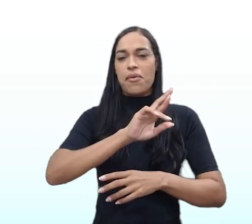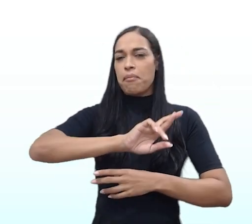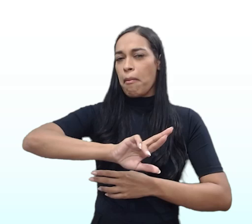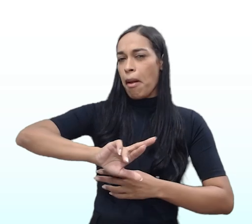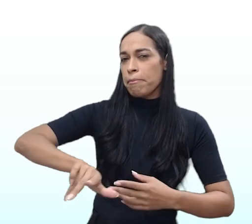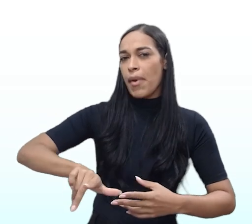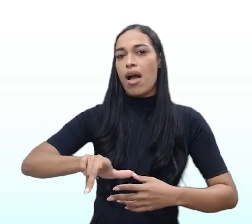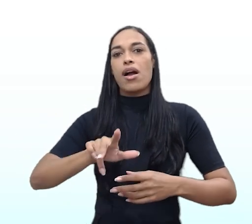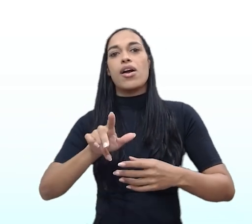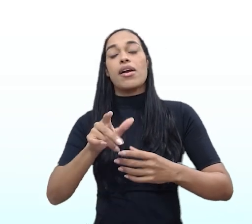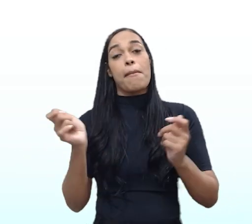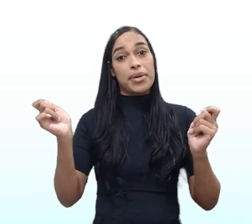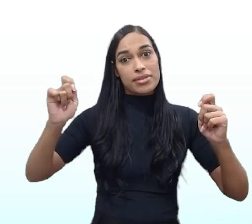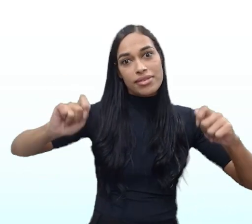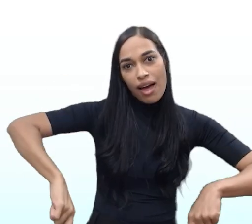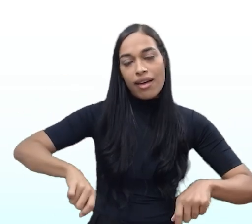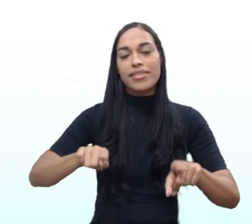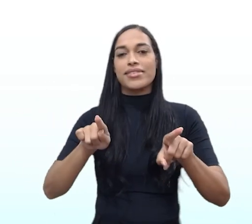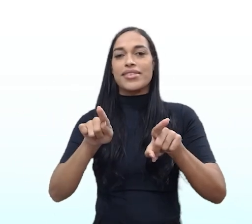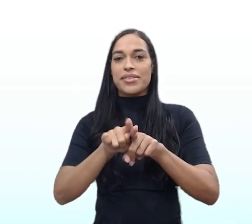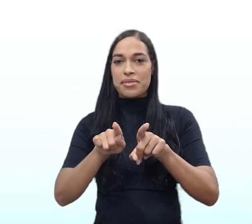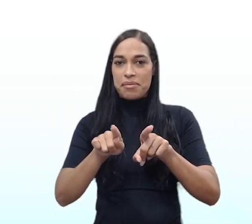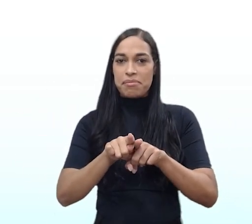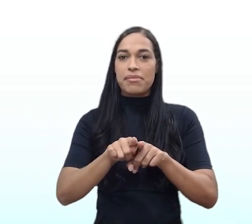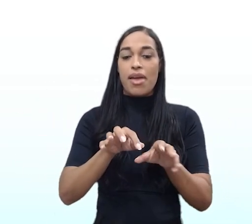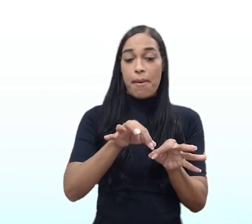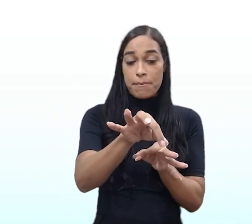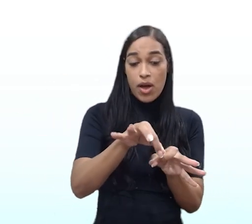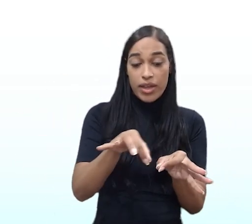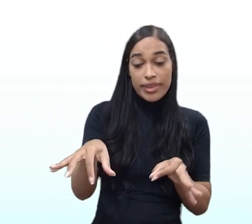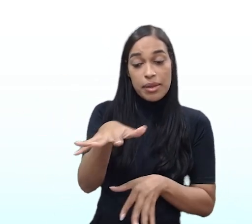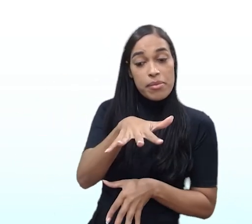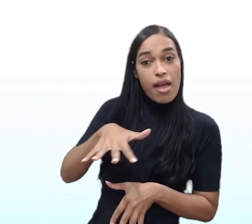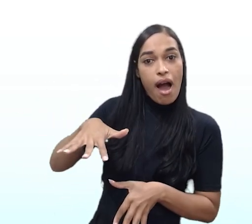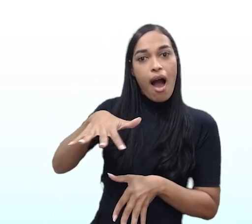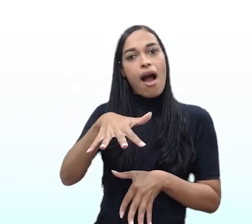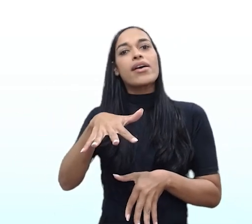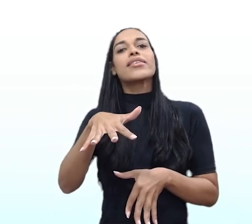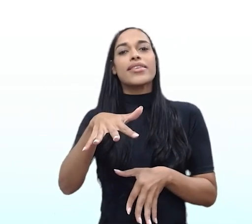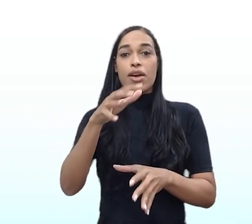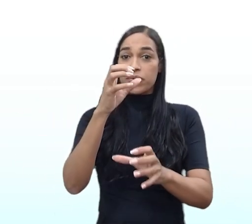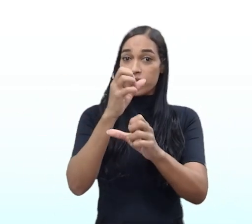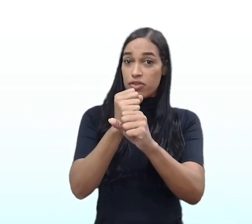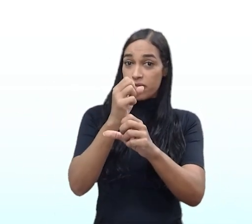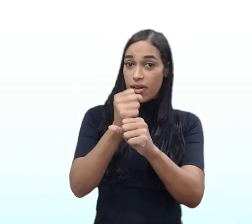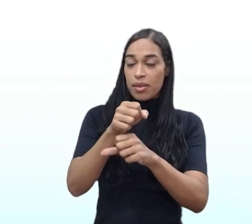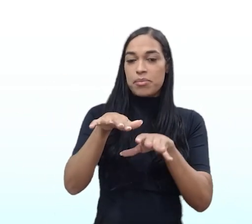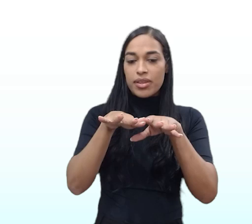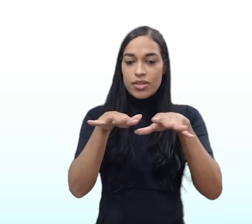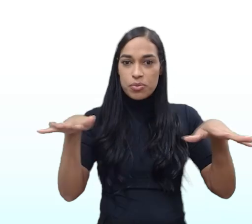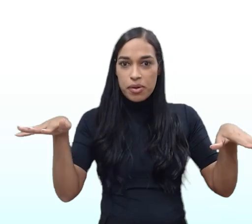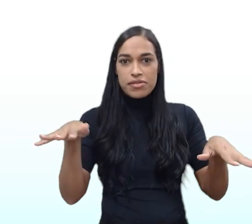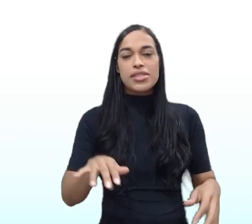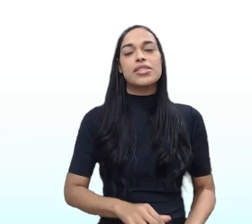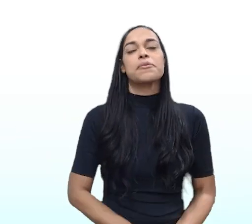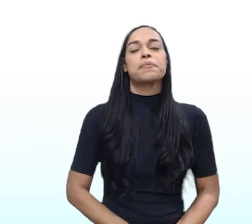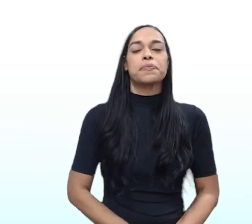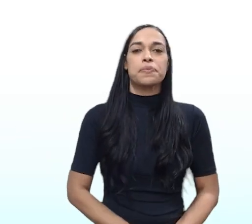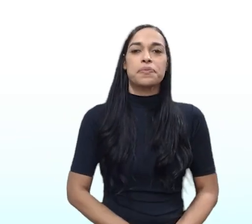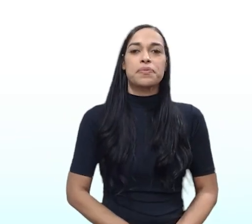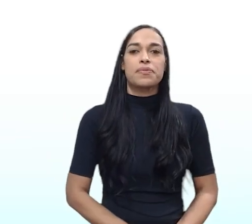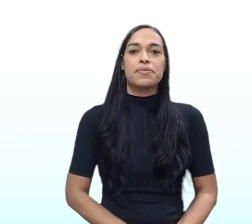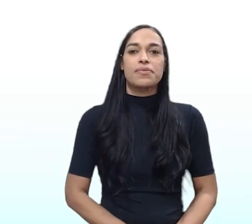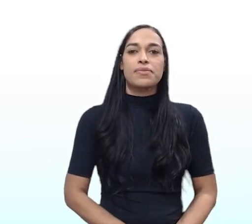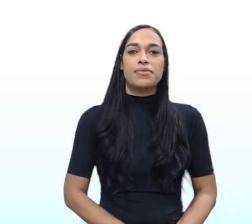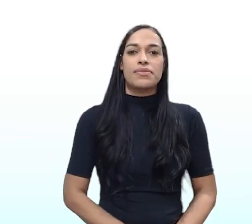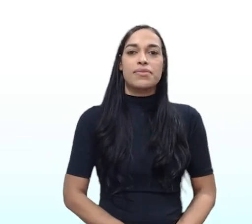de volume, capacidade e perímetro e área, quando a gente falar de medida de superfície, tá bom? Bom, essas são